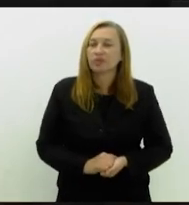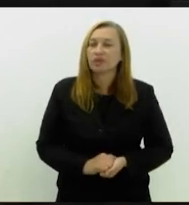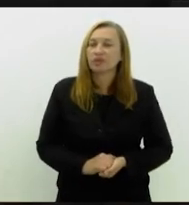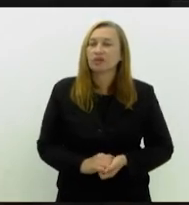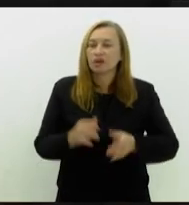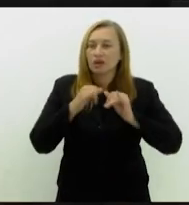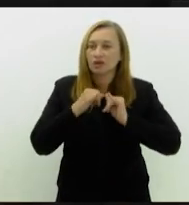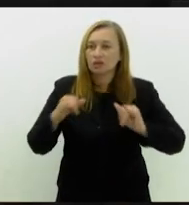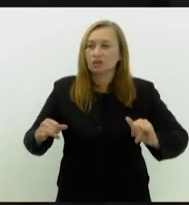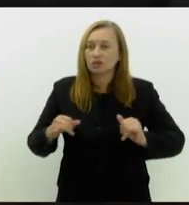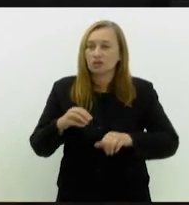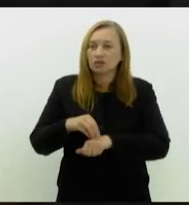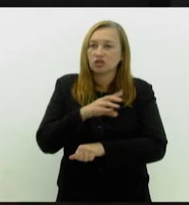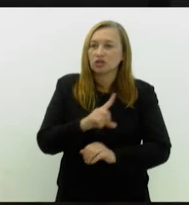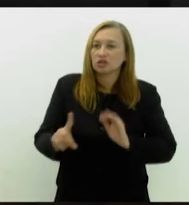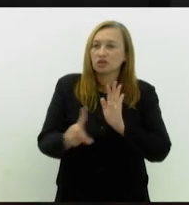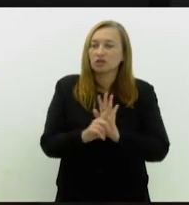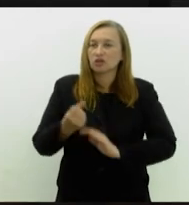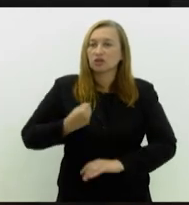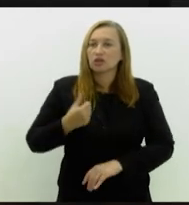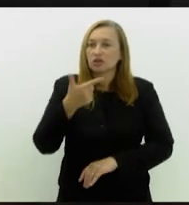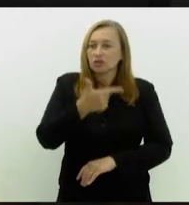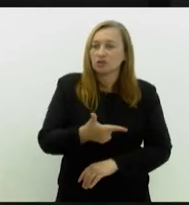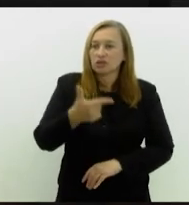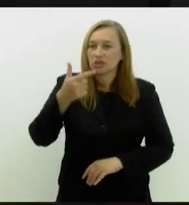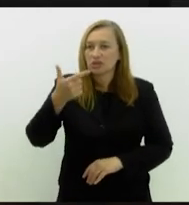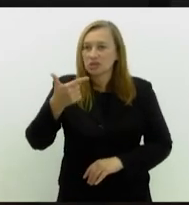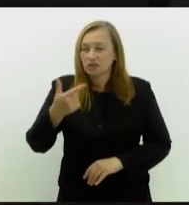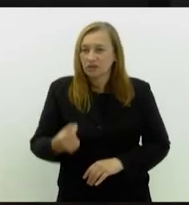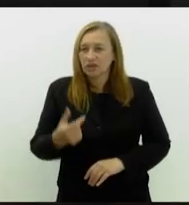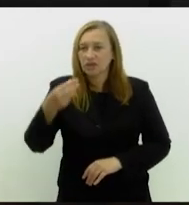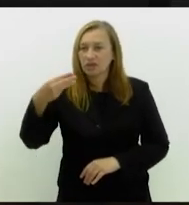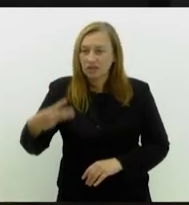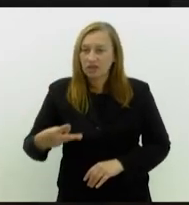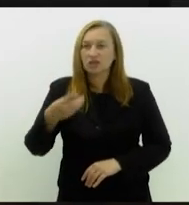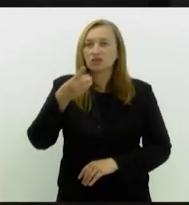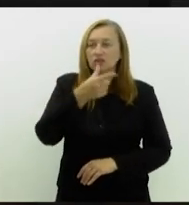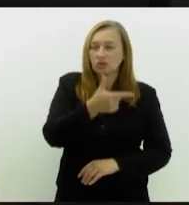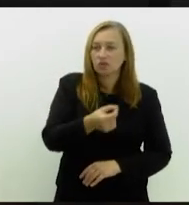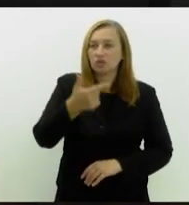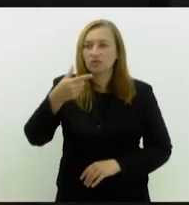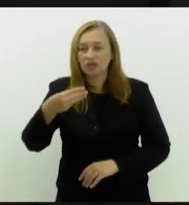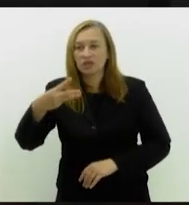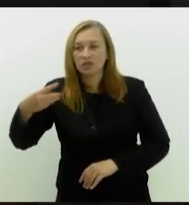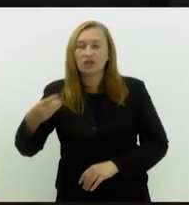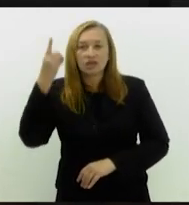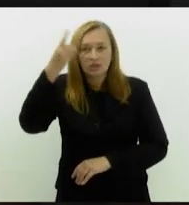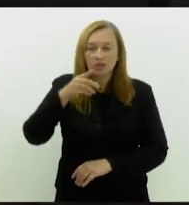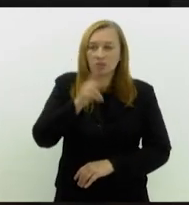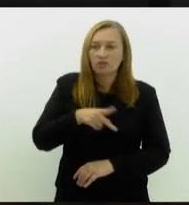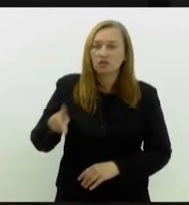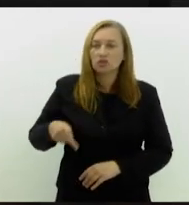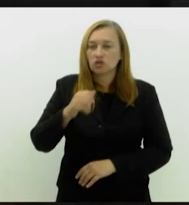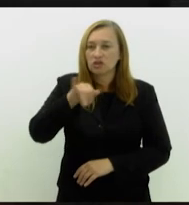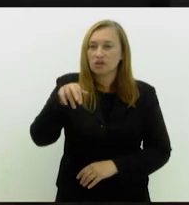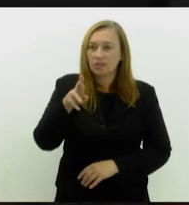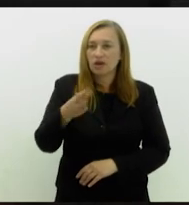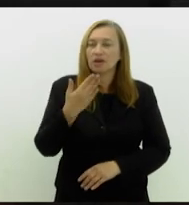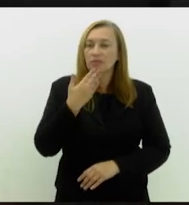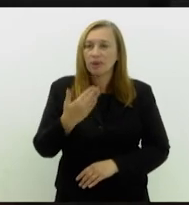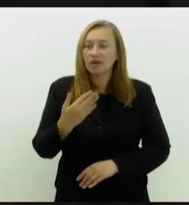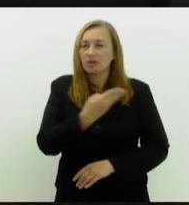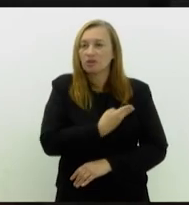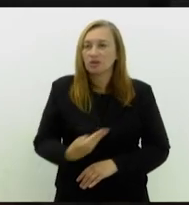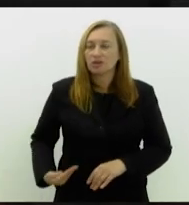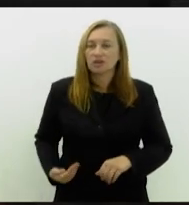anuncio indicação Legislativa número 223 de 2023 de autoria do deputado Professor Josimar que solicita ao